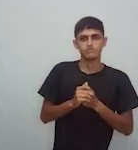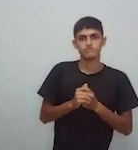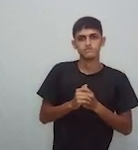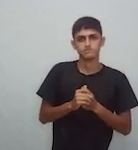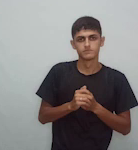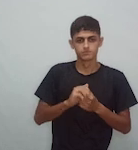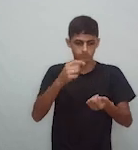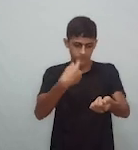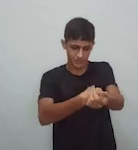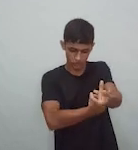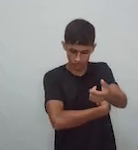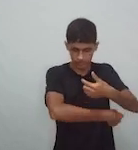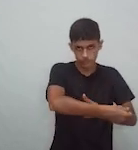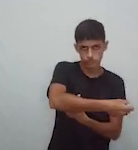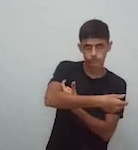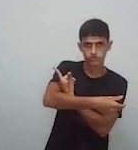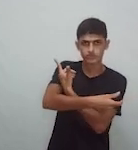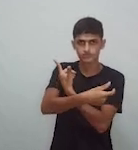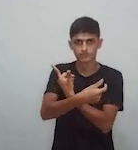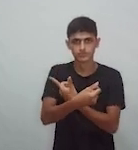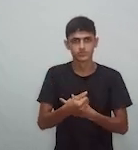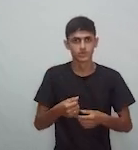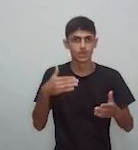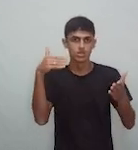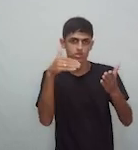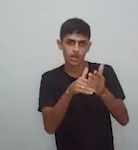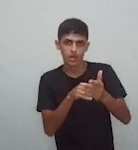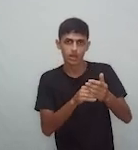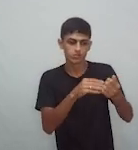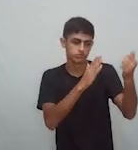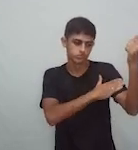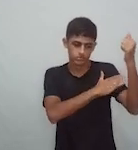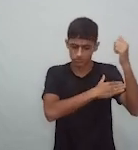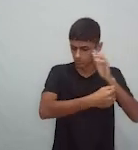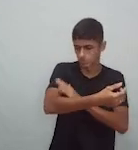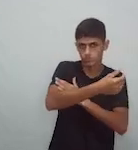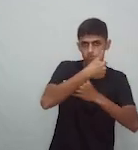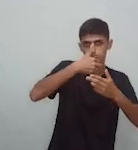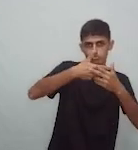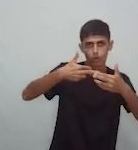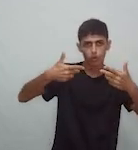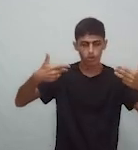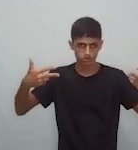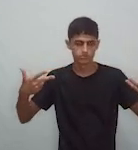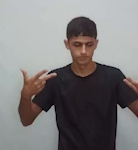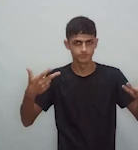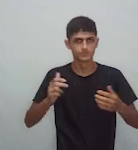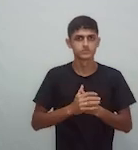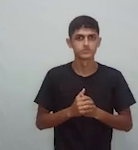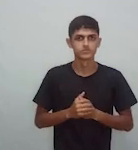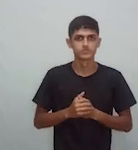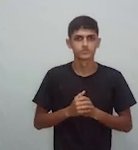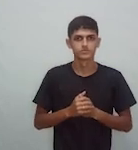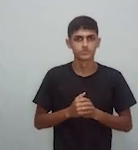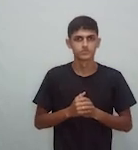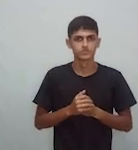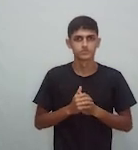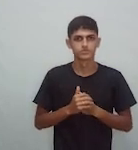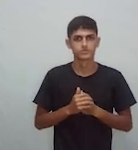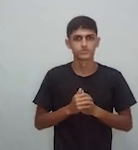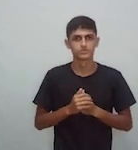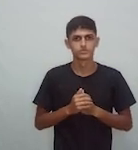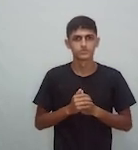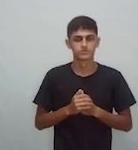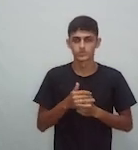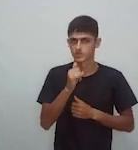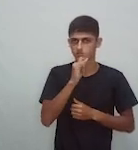informações do sistema nervoso central aos músculos e glândulas. Então, por exemplo, o sensorial é a gente sentir cheiro.